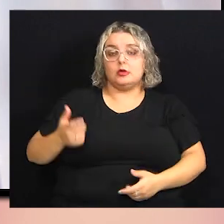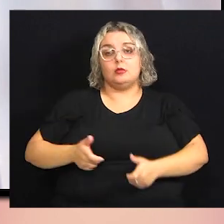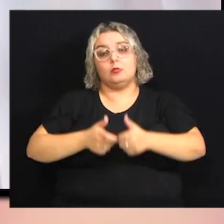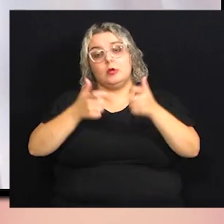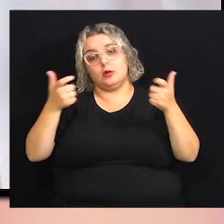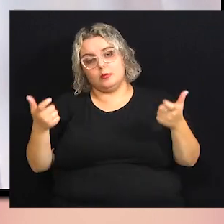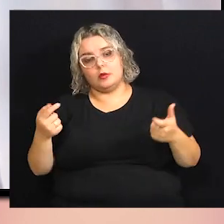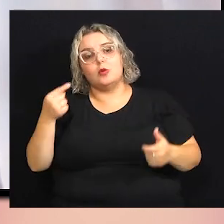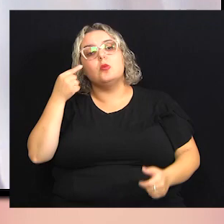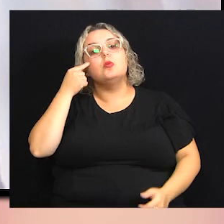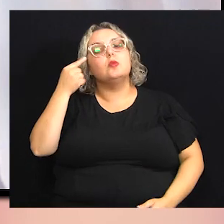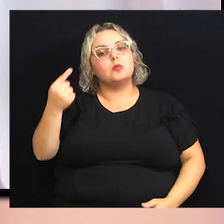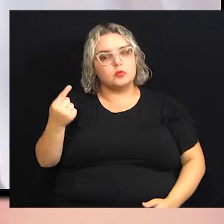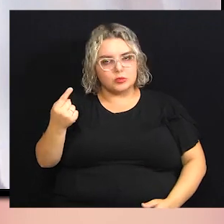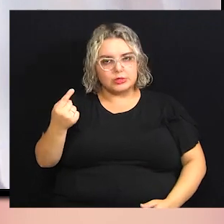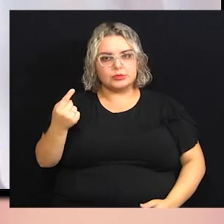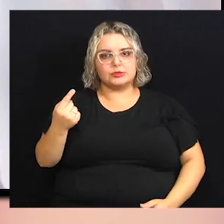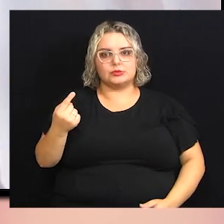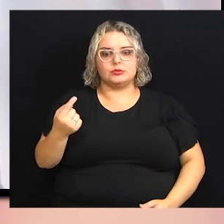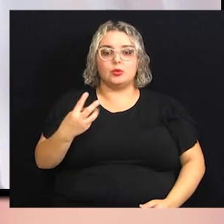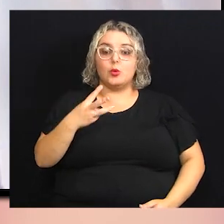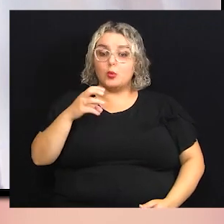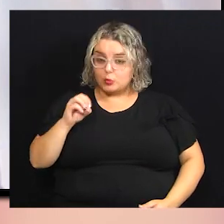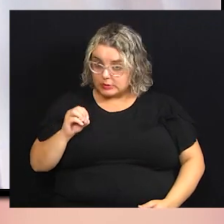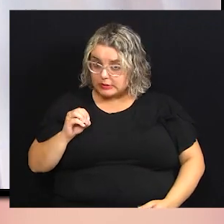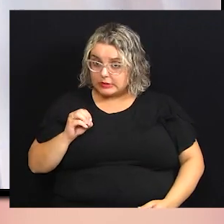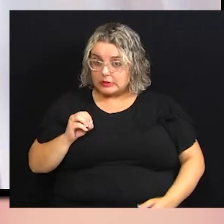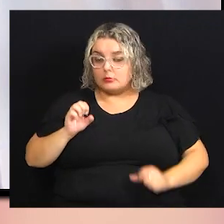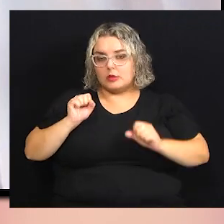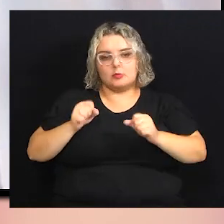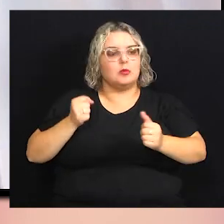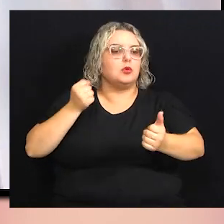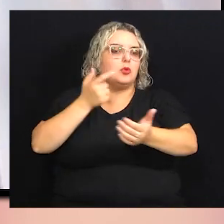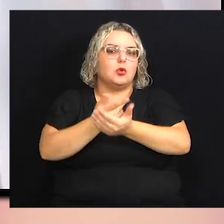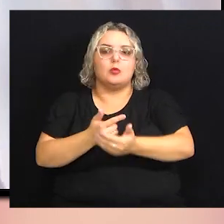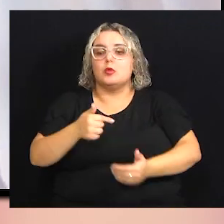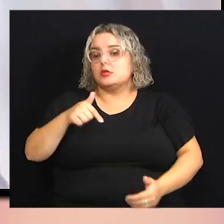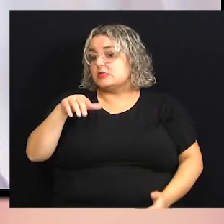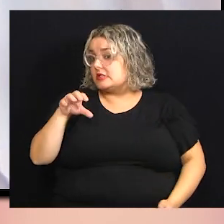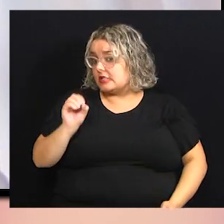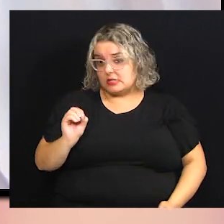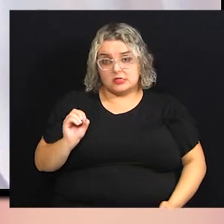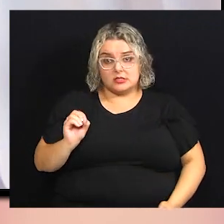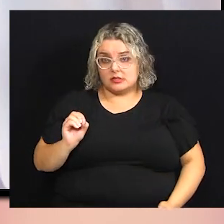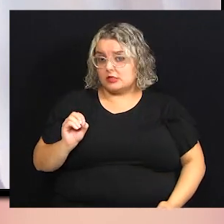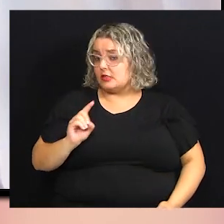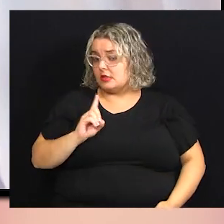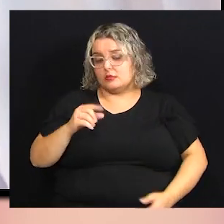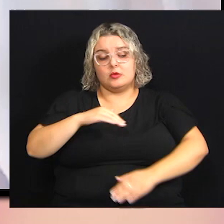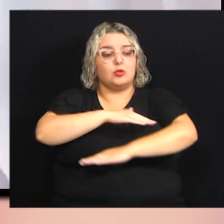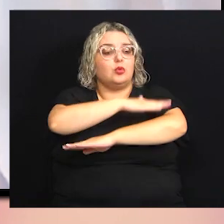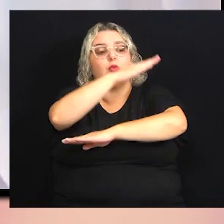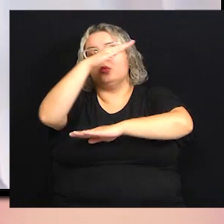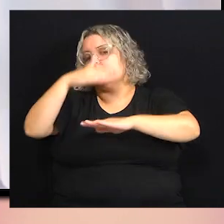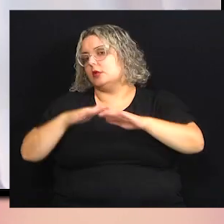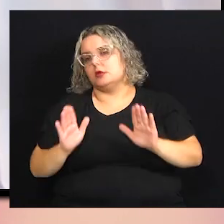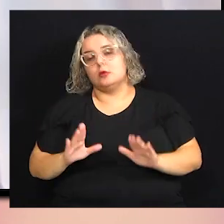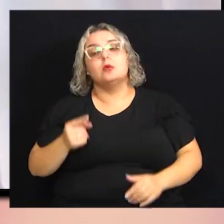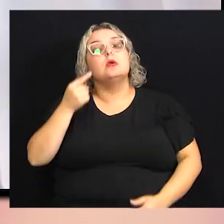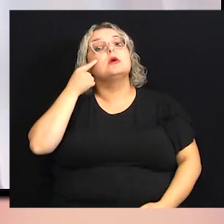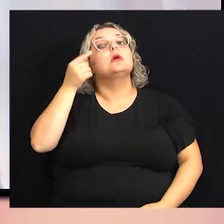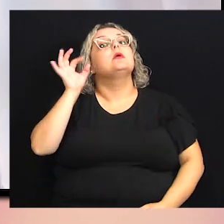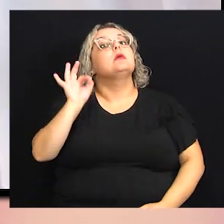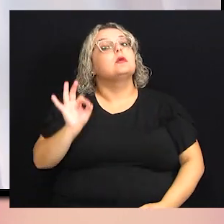proteção alto, então o ideal é pelo menos um fator 30, mas eu posso comprar um fator 70 que ele não vai durar o dia